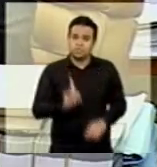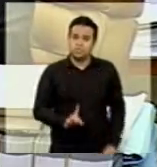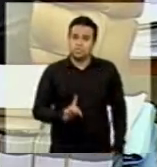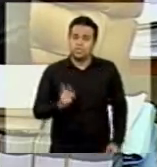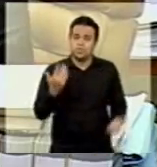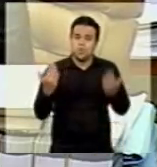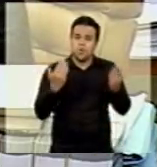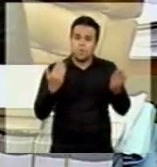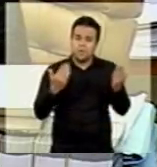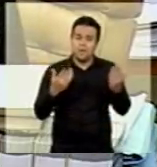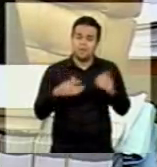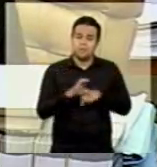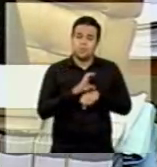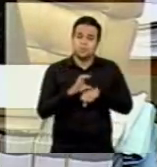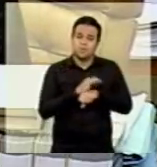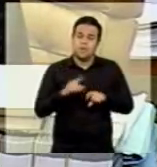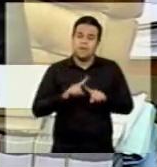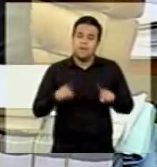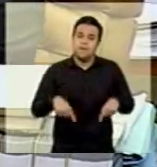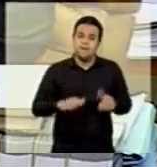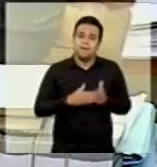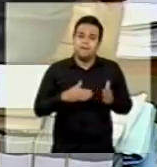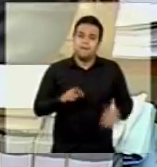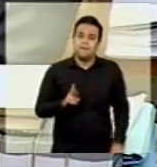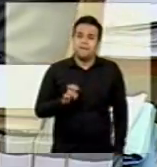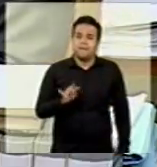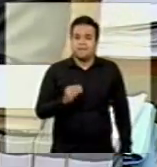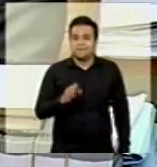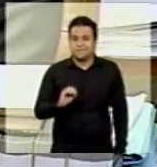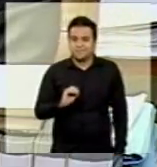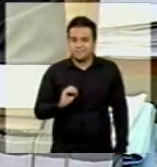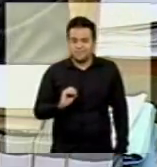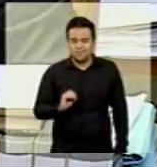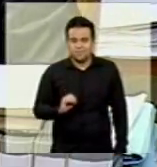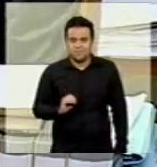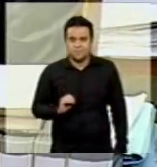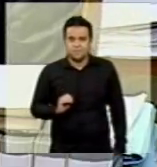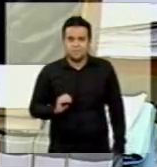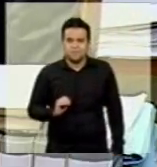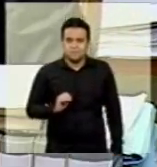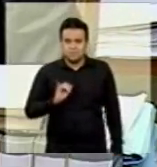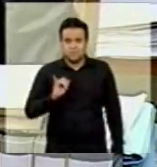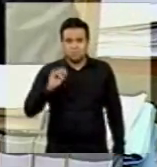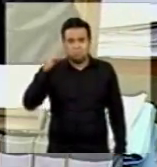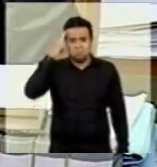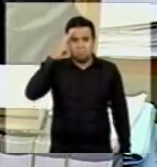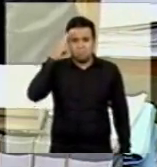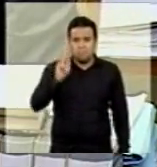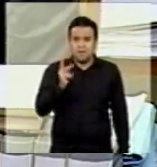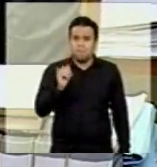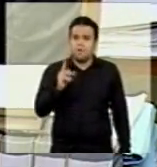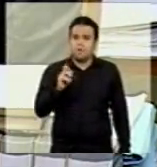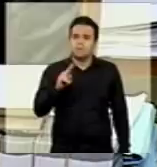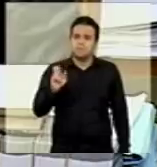é a limitação, é a restrição, não é? Das hipóteses de